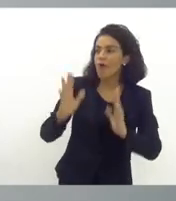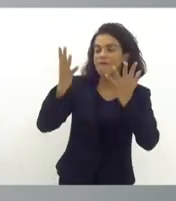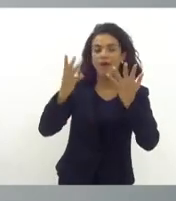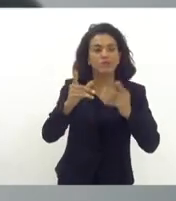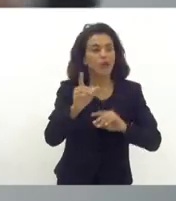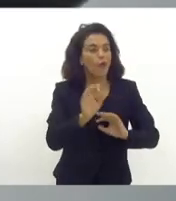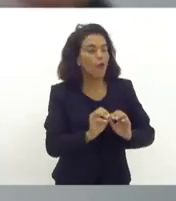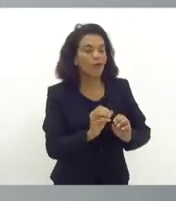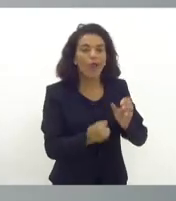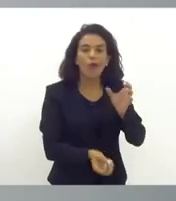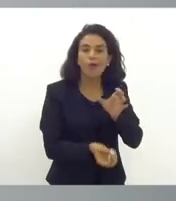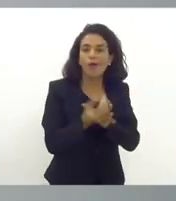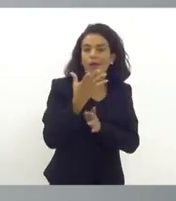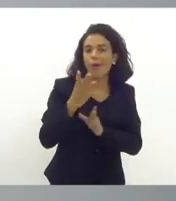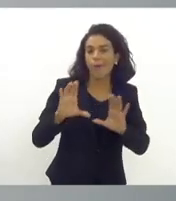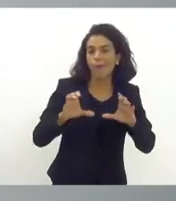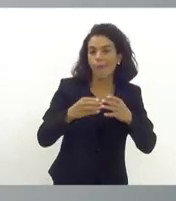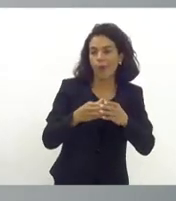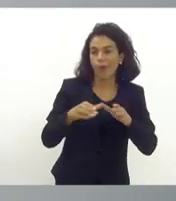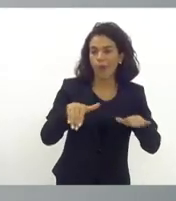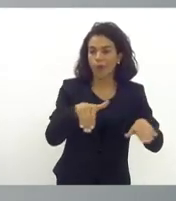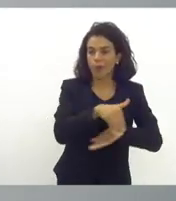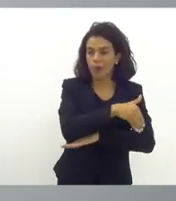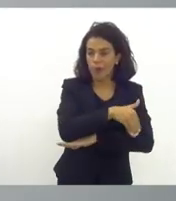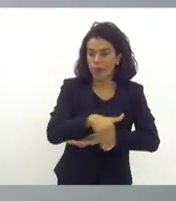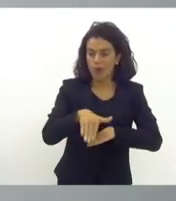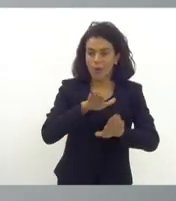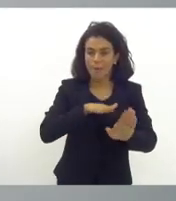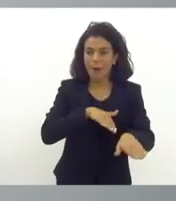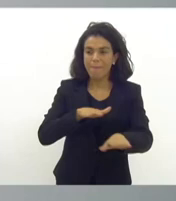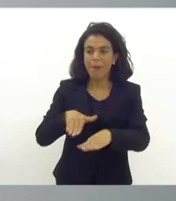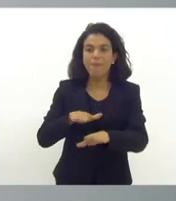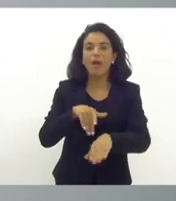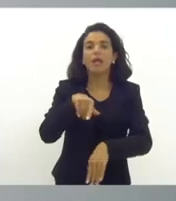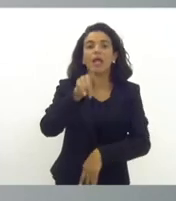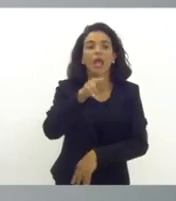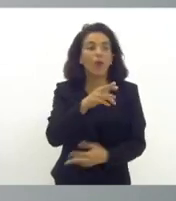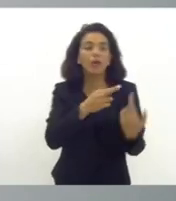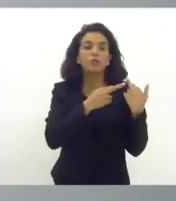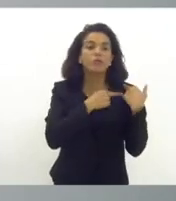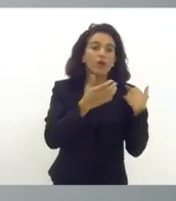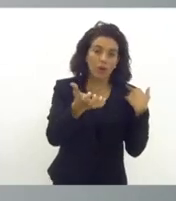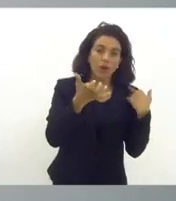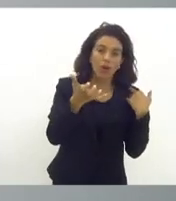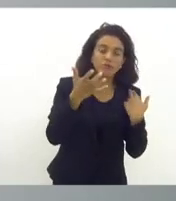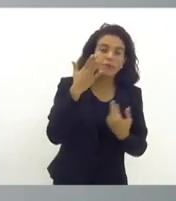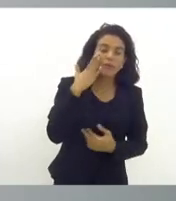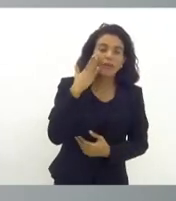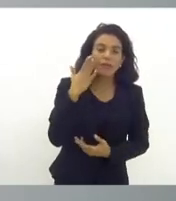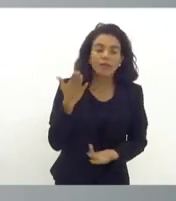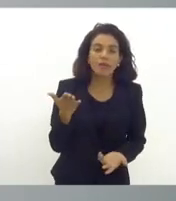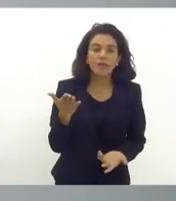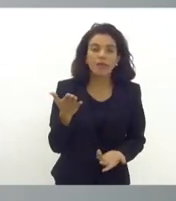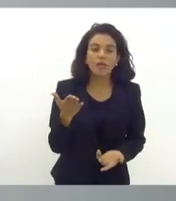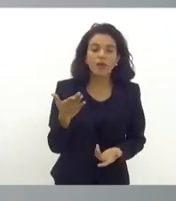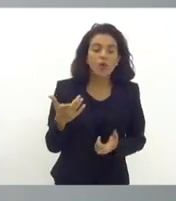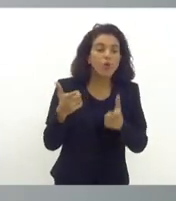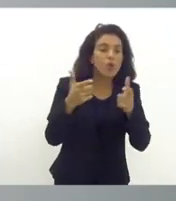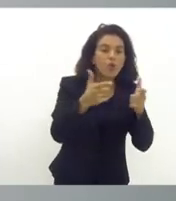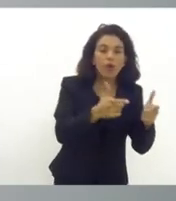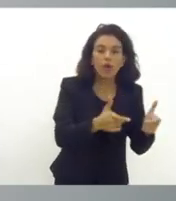festa eu quero promover um bloco de Rua Maravilha quem é essa pessoa nós precisamos saber quem é essa pessoa a localização